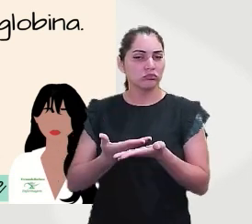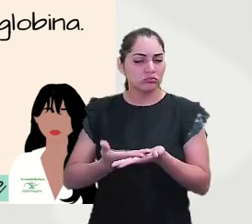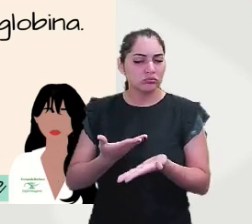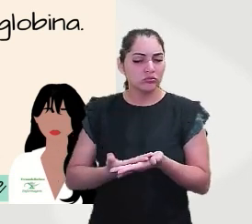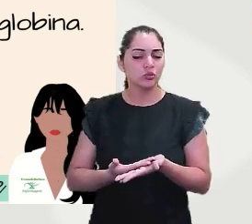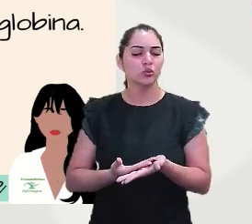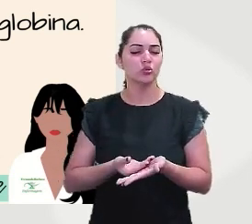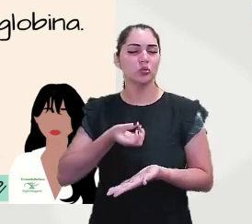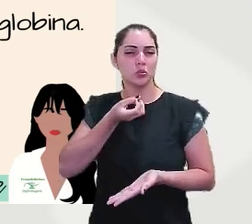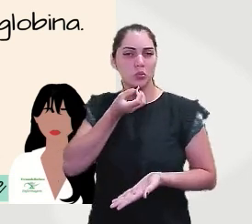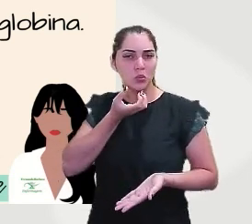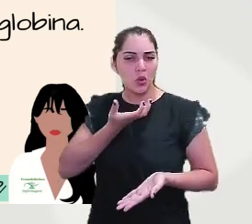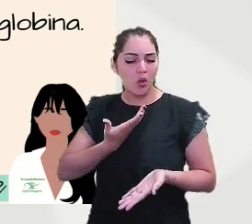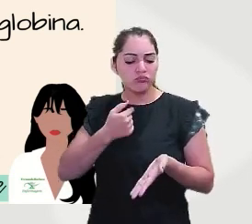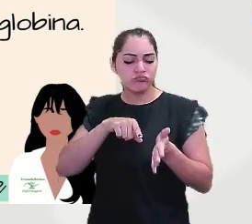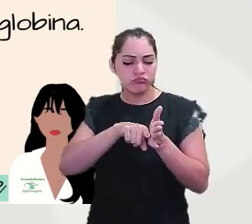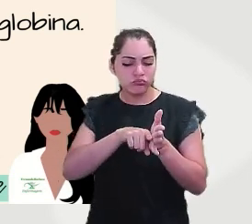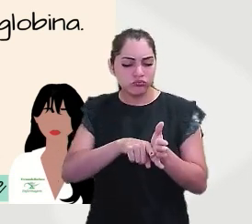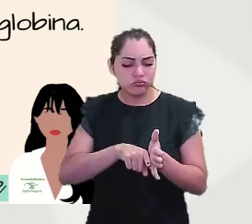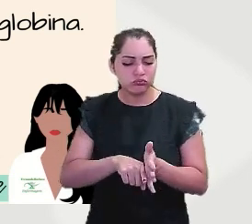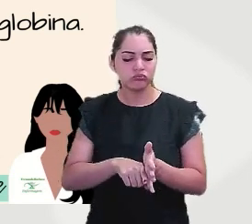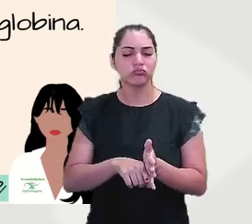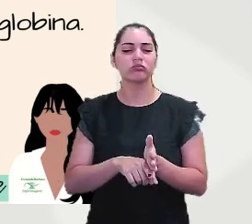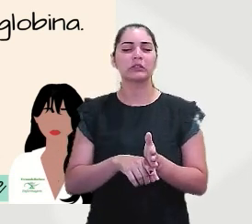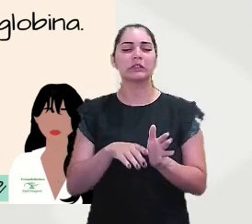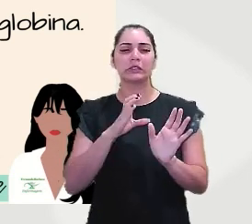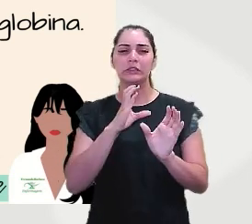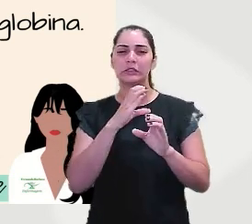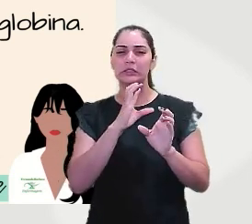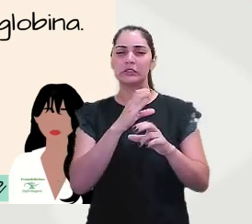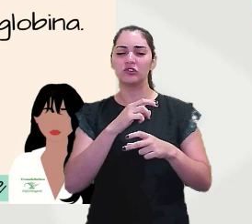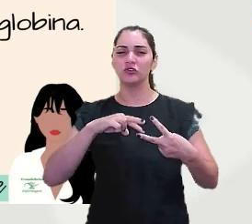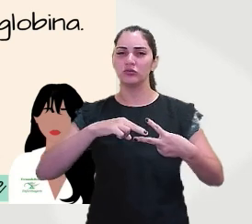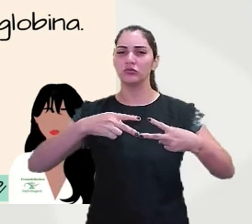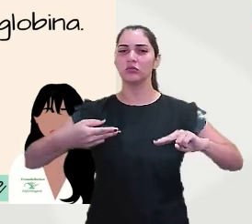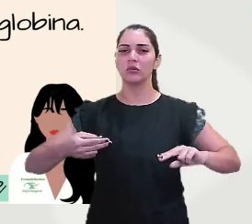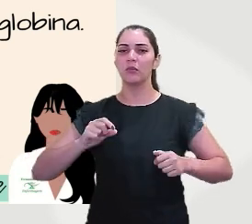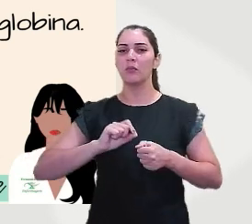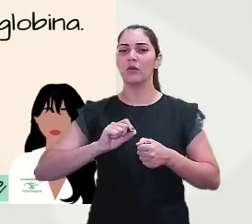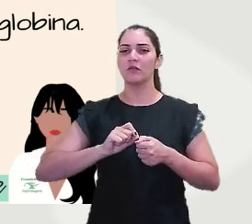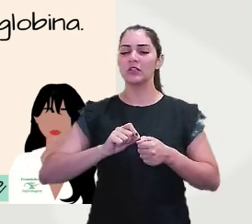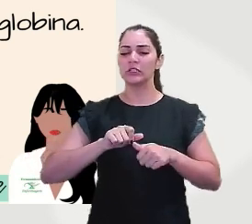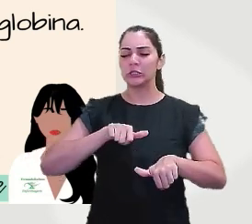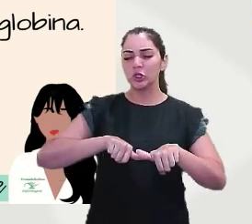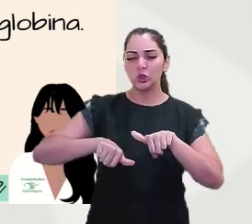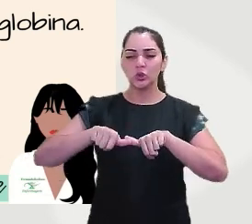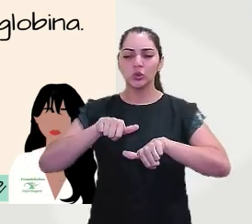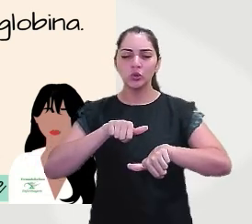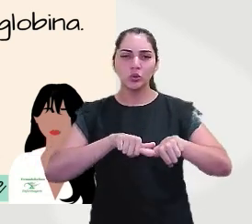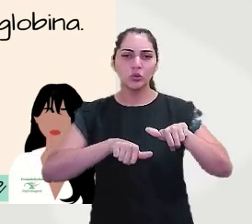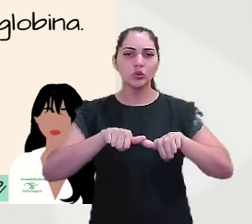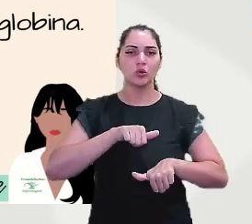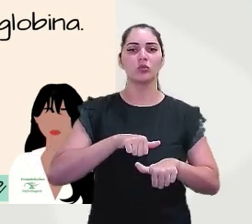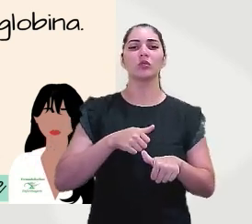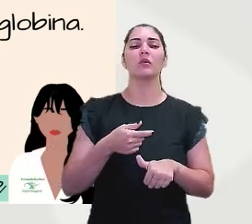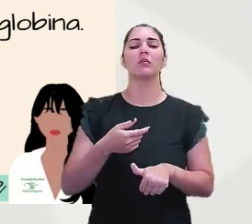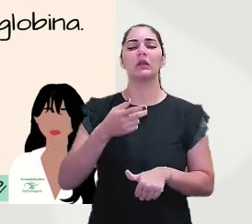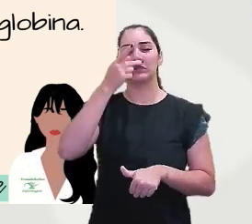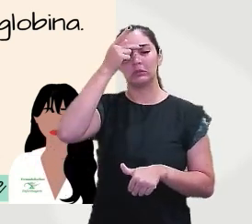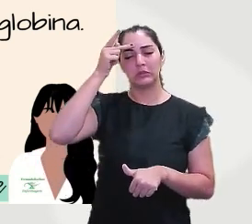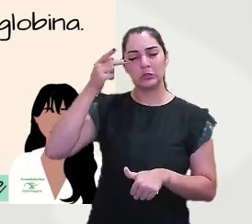muito promissores na parte de engenharia genética para se fazer edições gênicas para que as pessoas deixem de